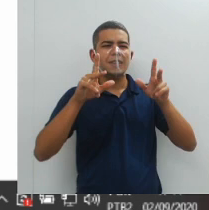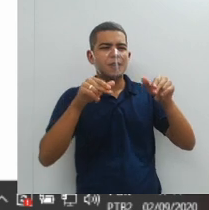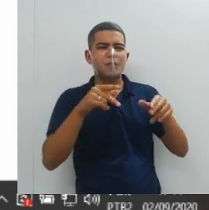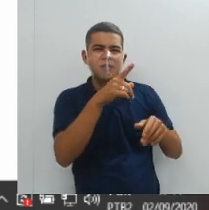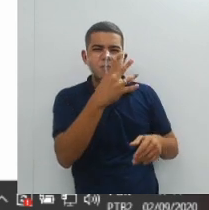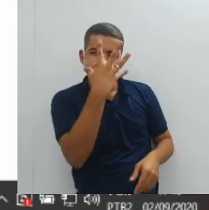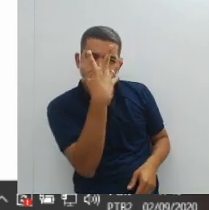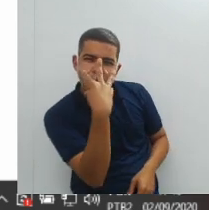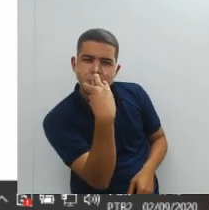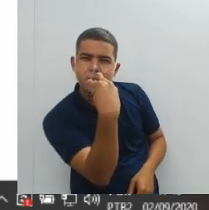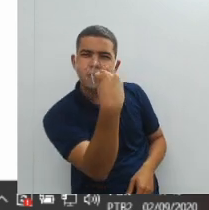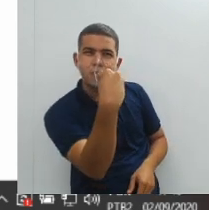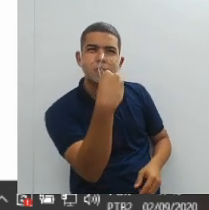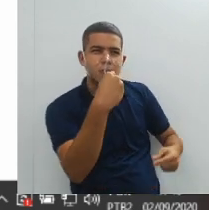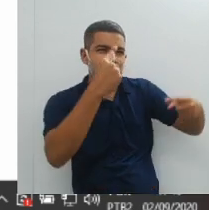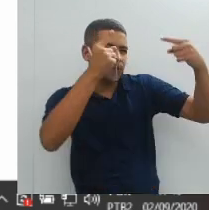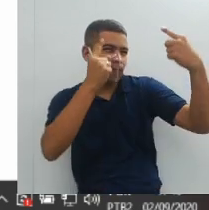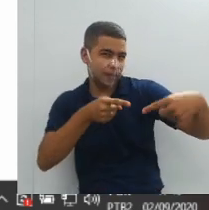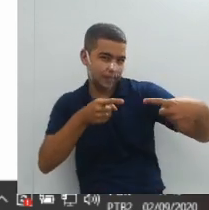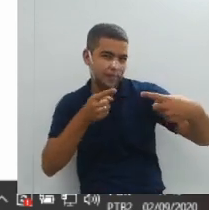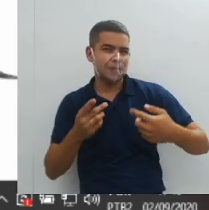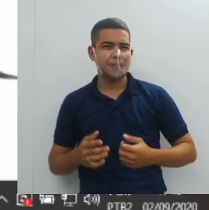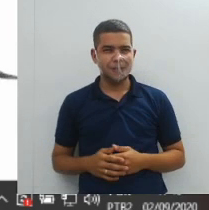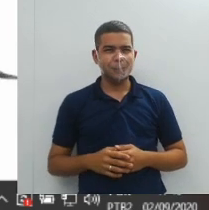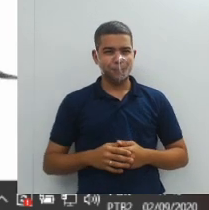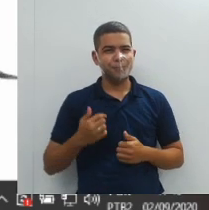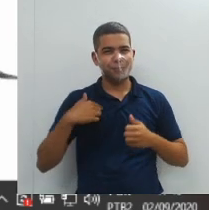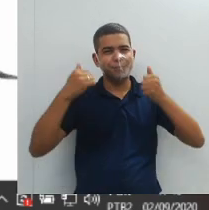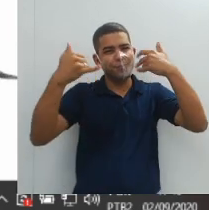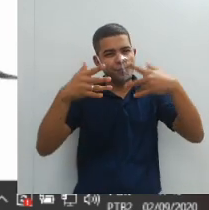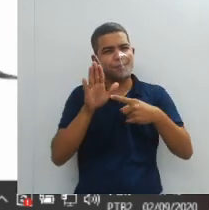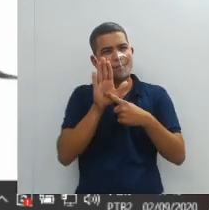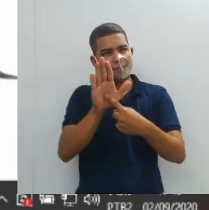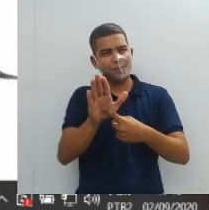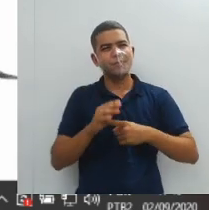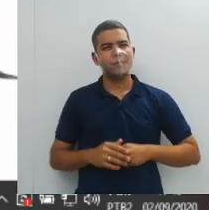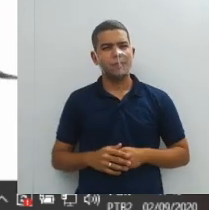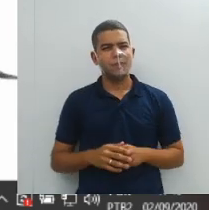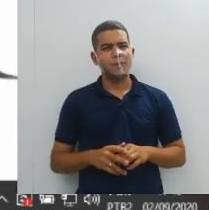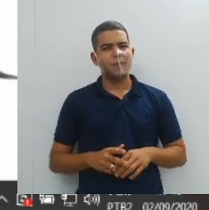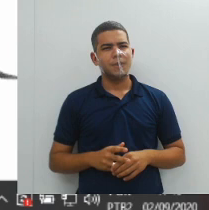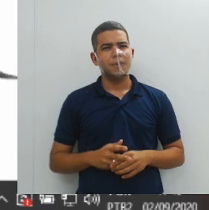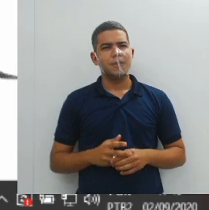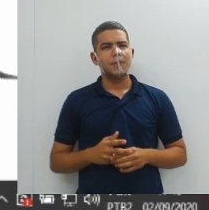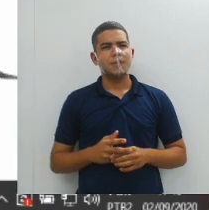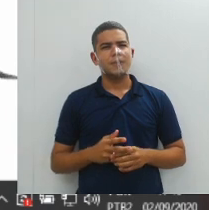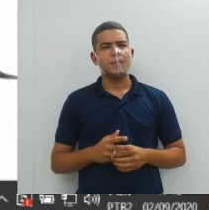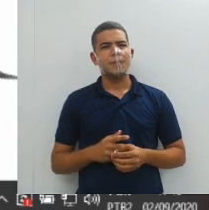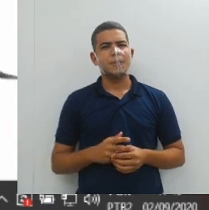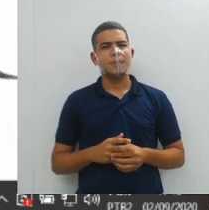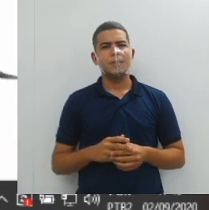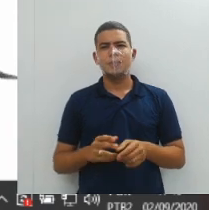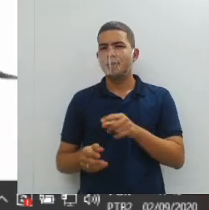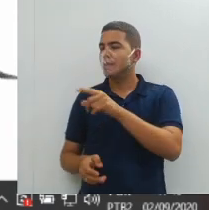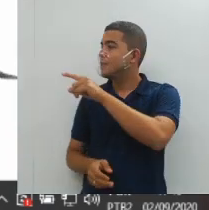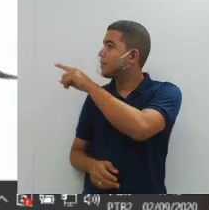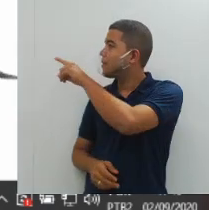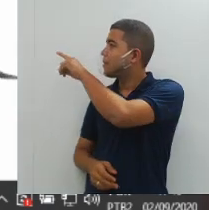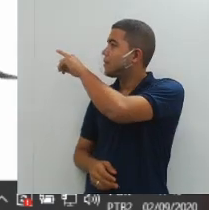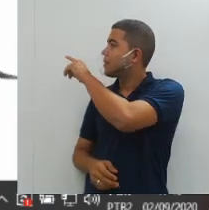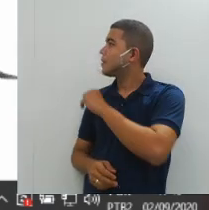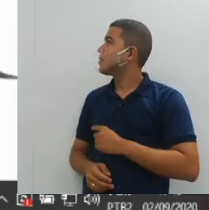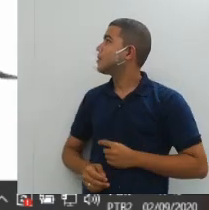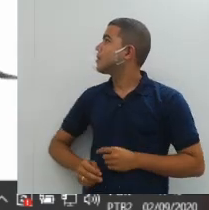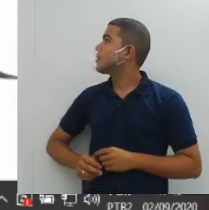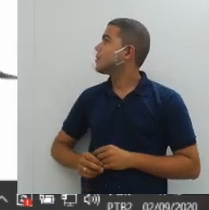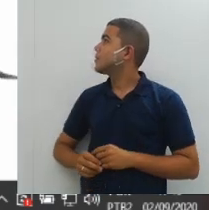outro homem. Tá certo? É isso que eu queria mostrar inicialmente. Então, pode observar aqui a figurinha, a ilustração